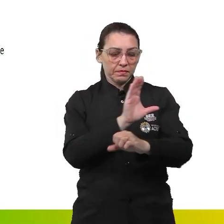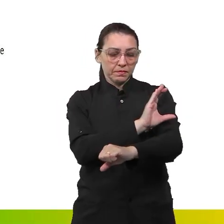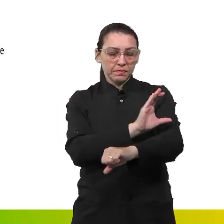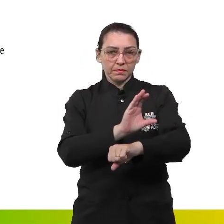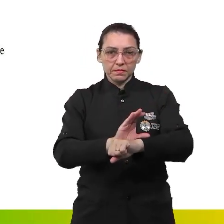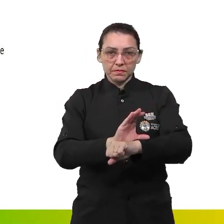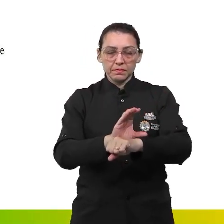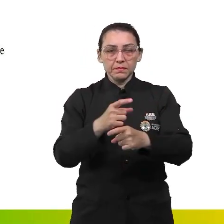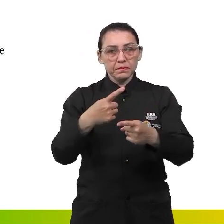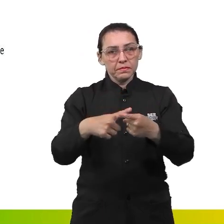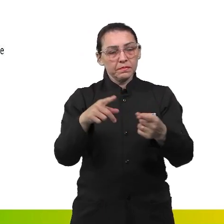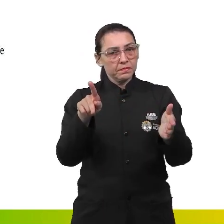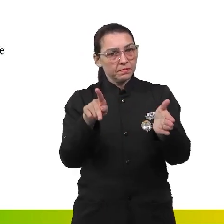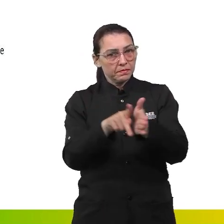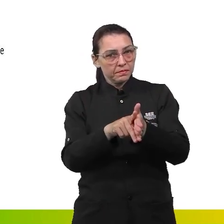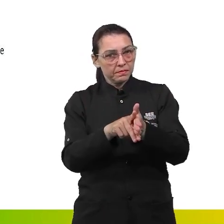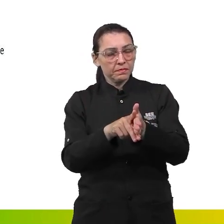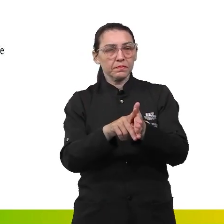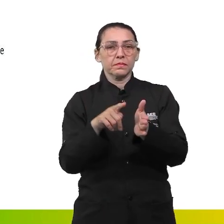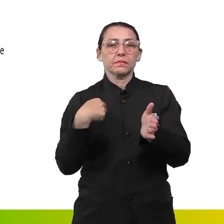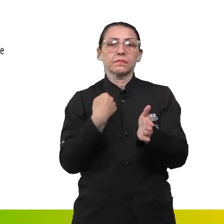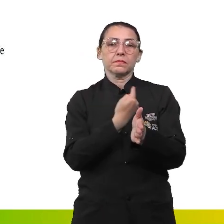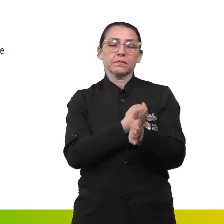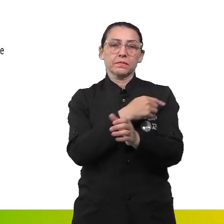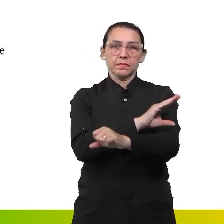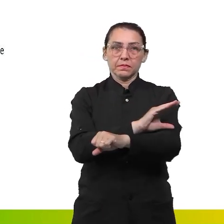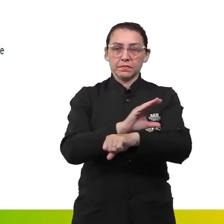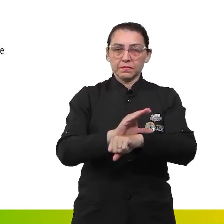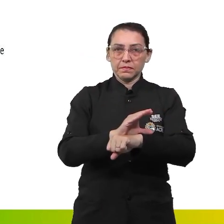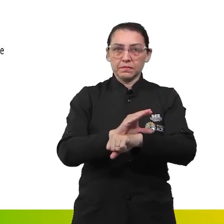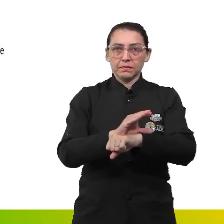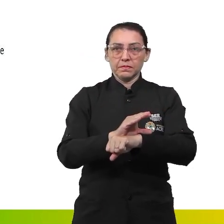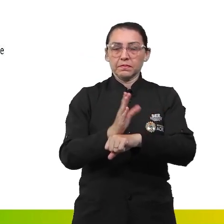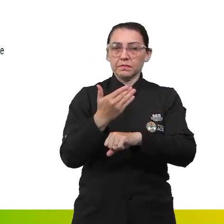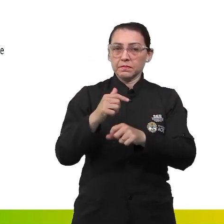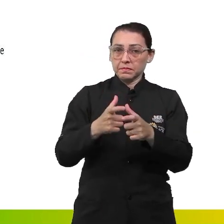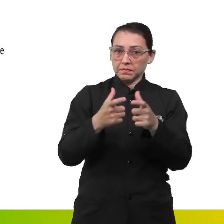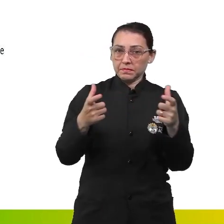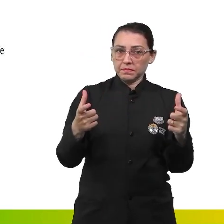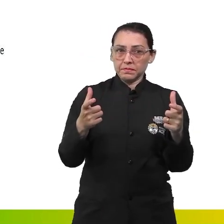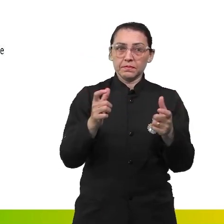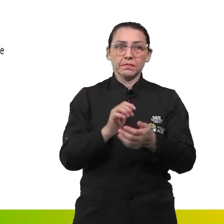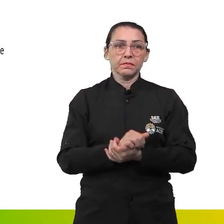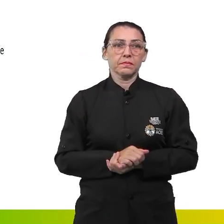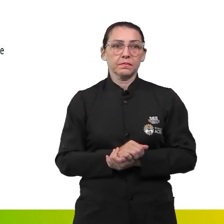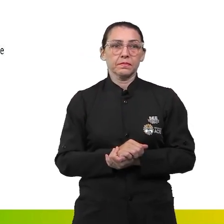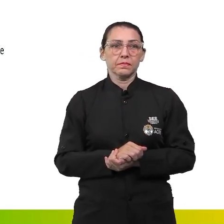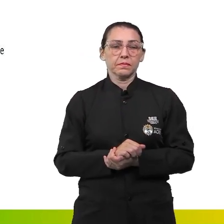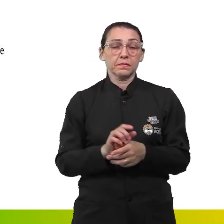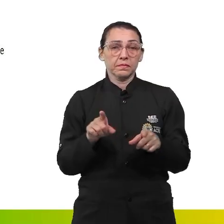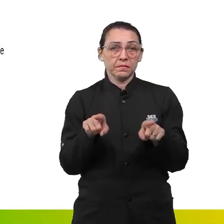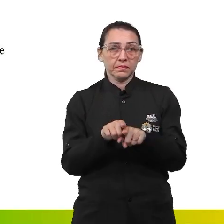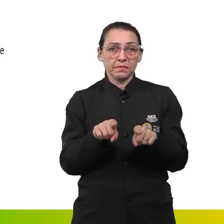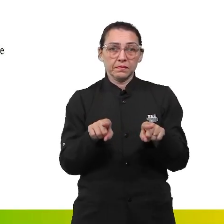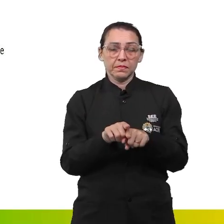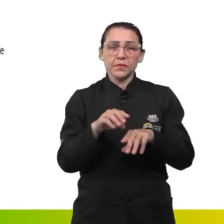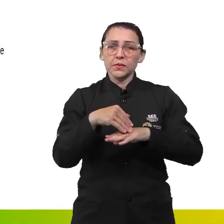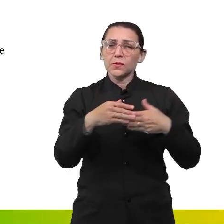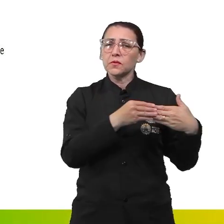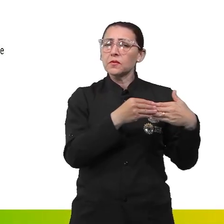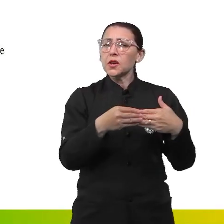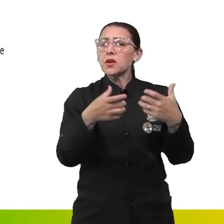culturas, porque elas fazem parte da nossa cultura maior, não é? Então, tudo isso vem da